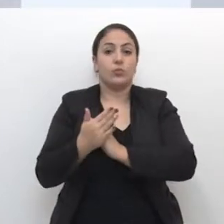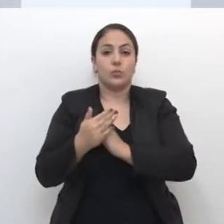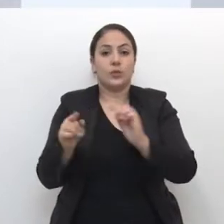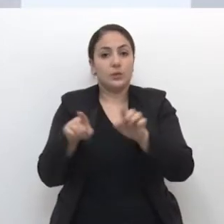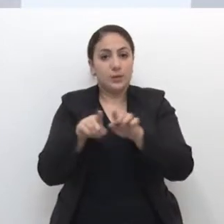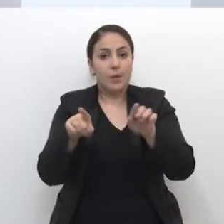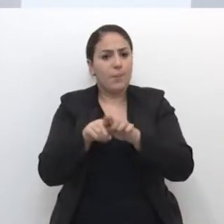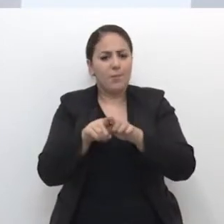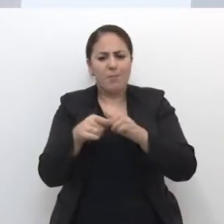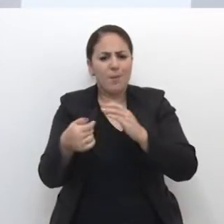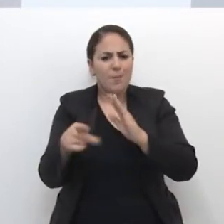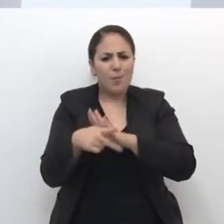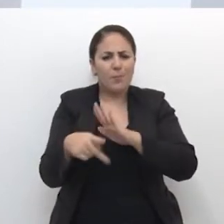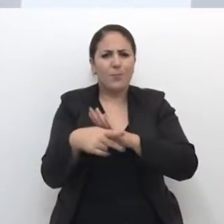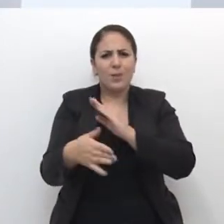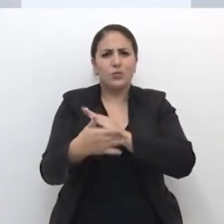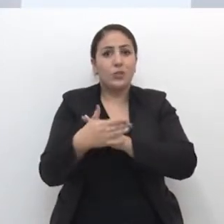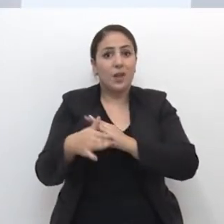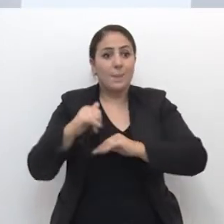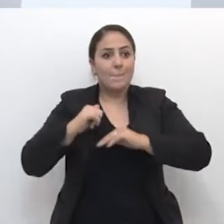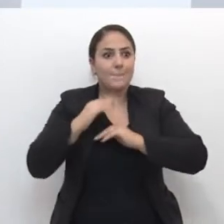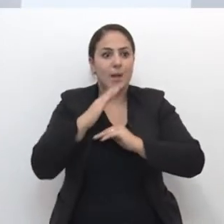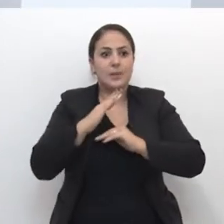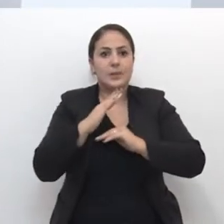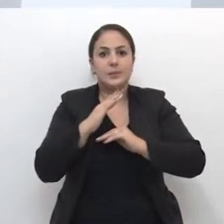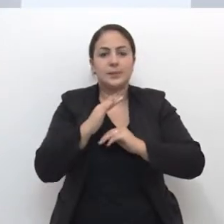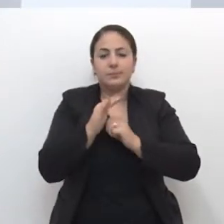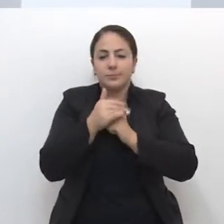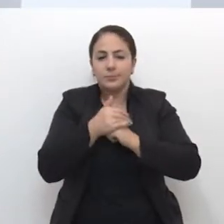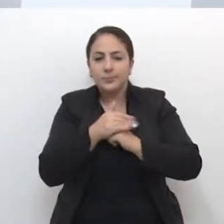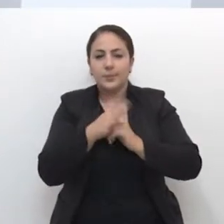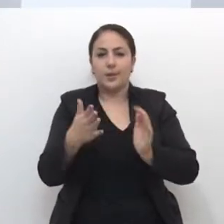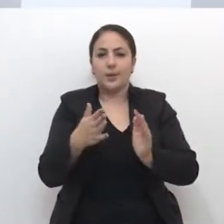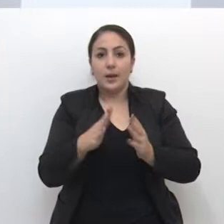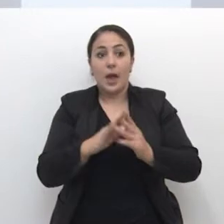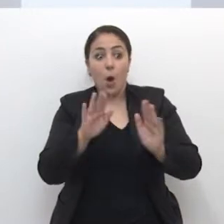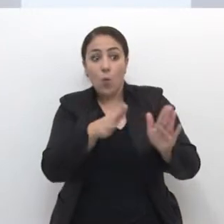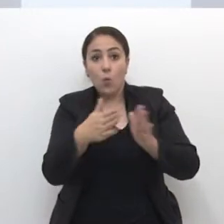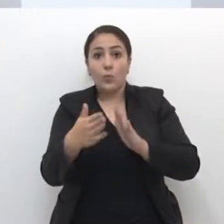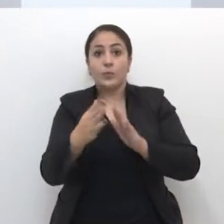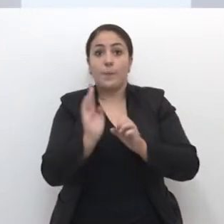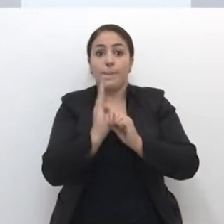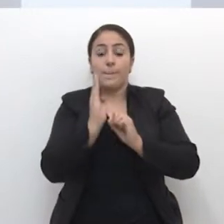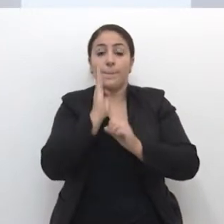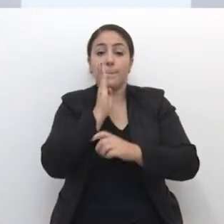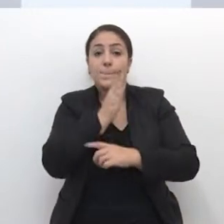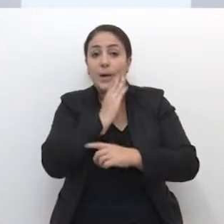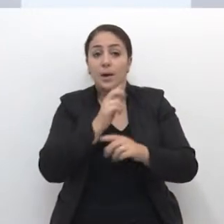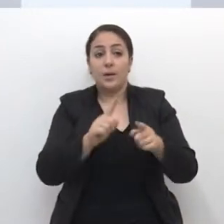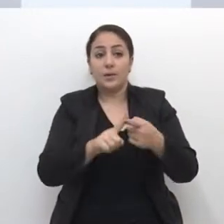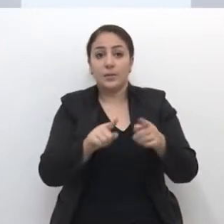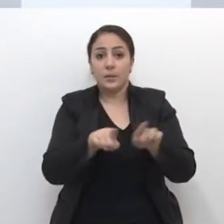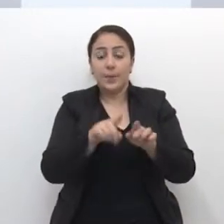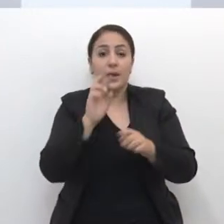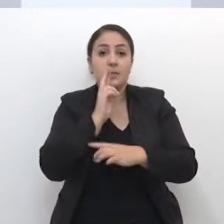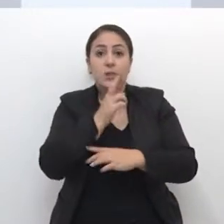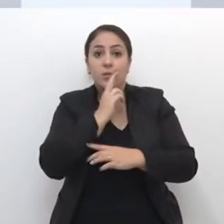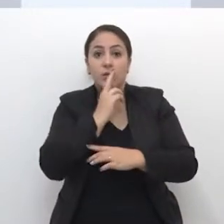pedir um auxílio, inclusive auxílio o mais discreto possível. Alguns bares e restaurantes eles